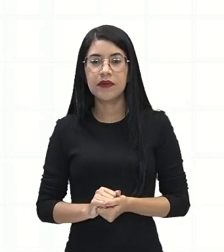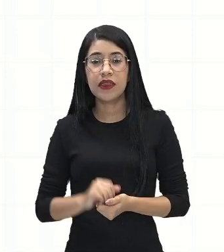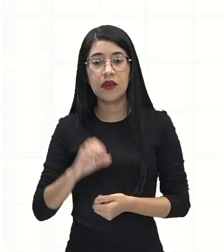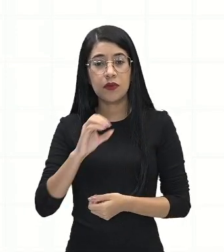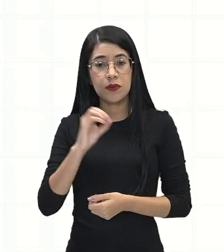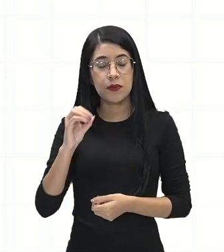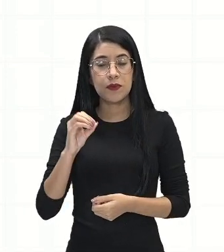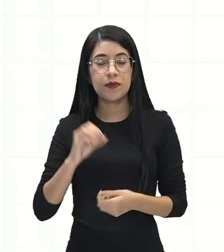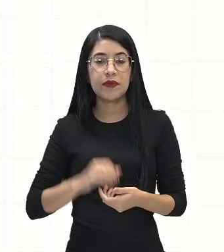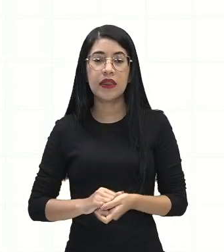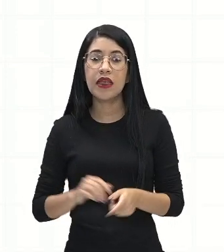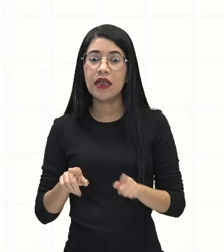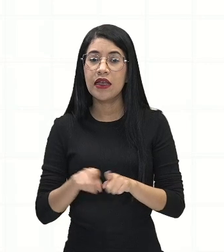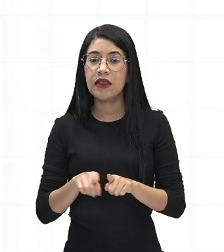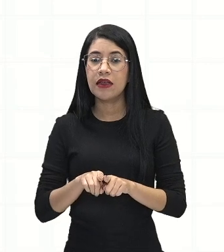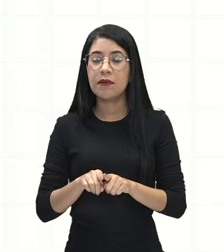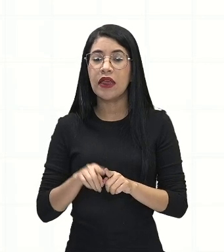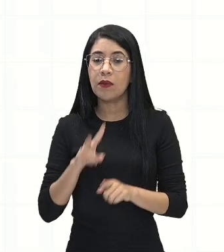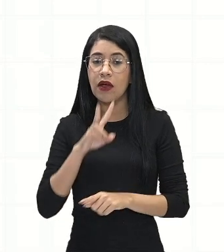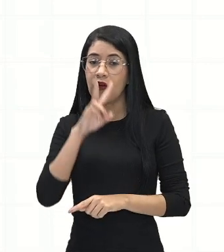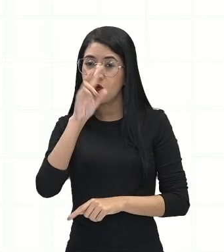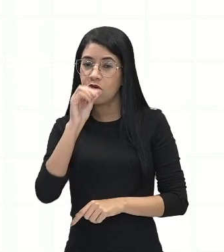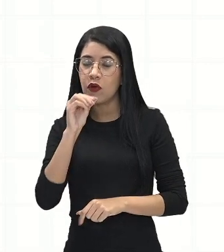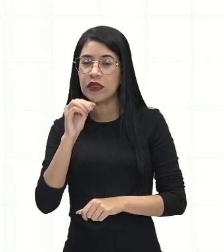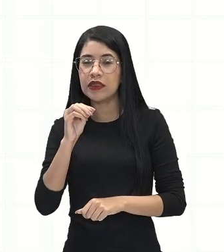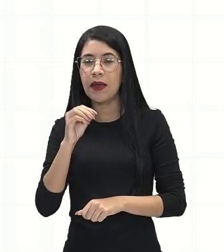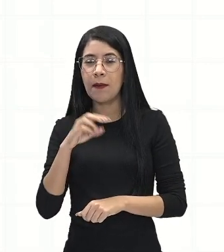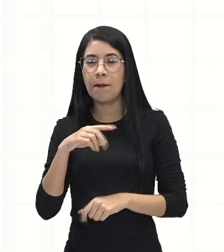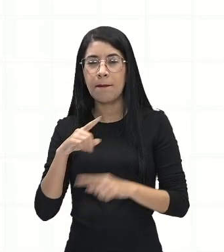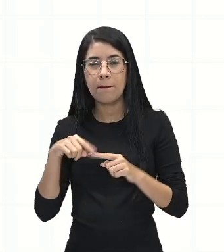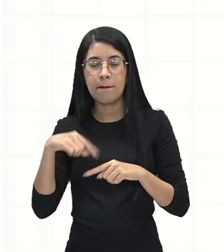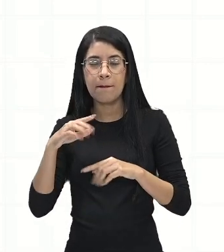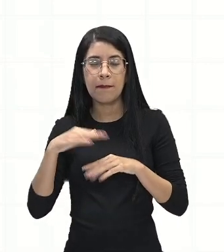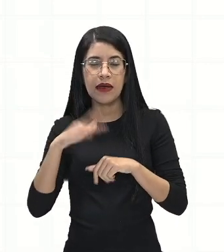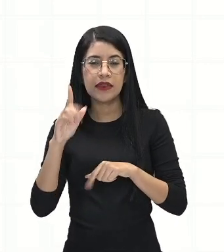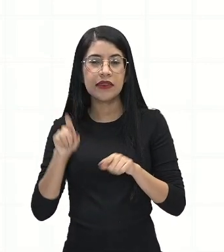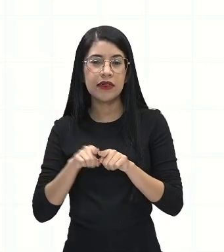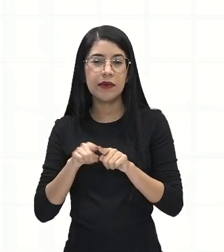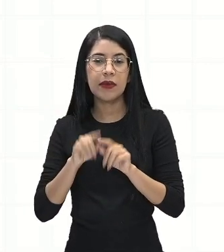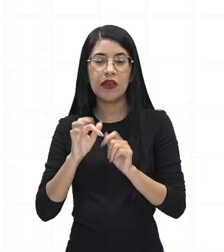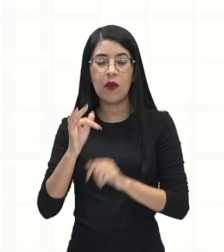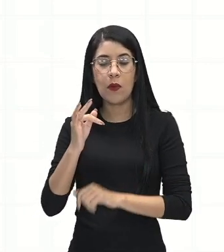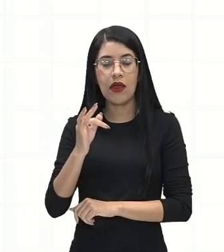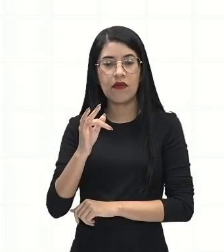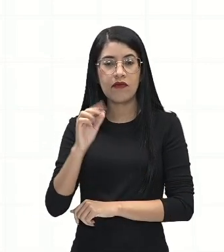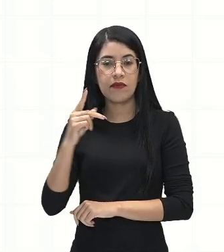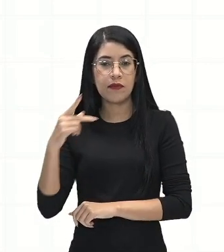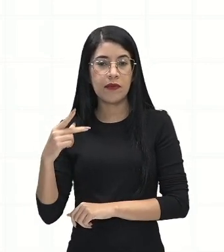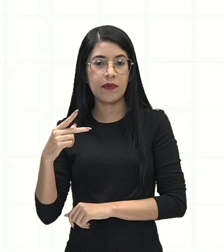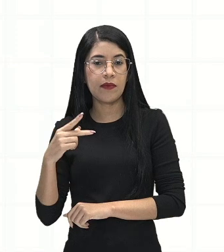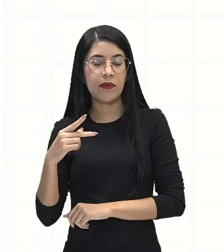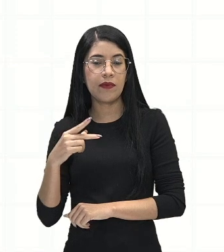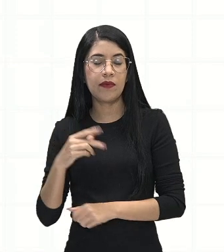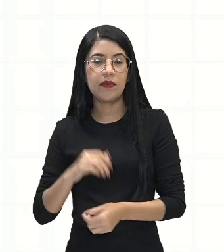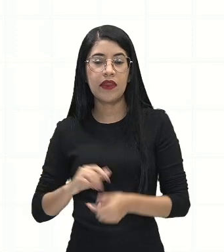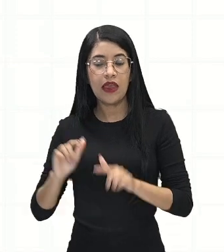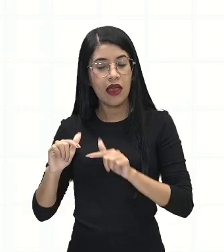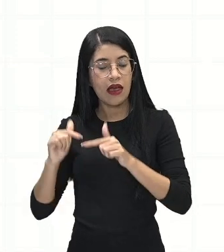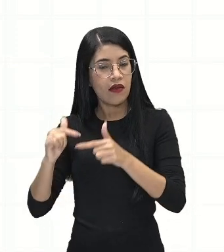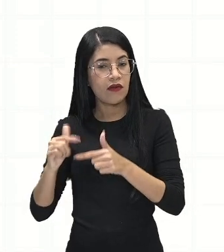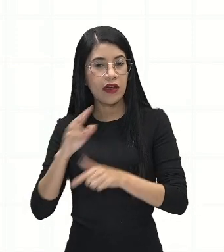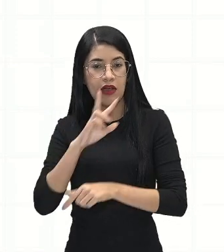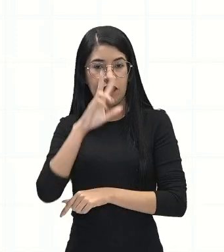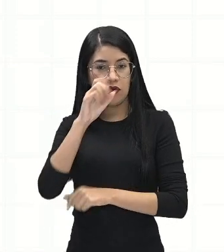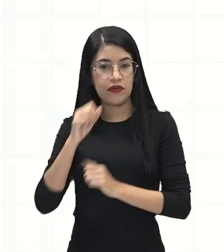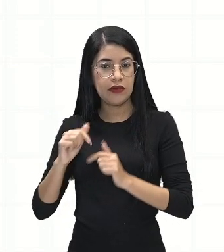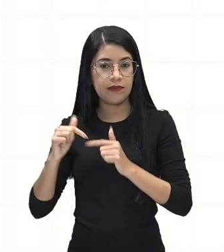E a gente vai ter também uma força potente, é onde essa força vai ser exercida, certo? Então a gente